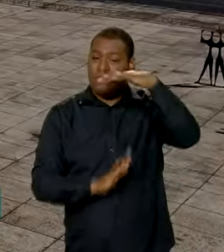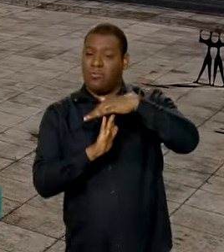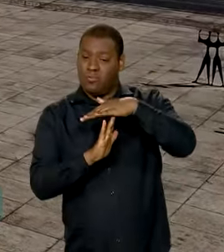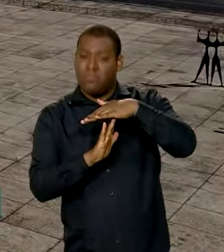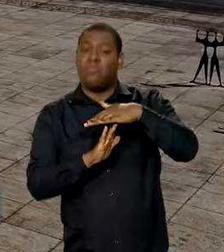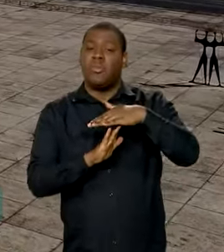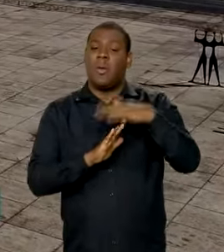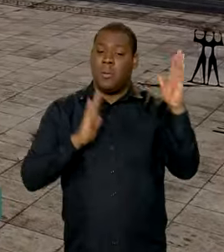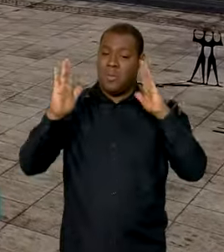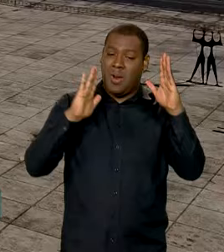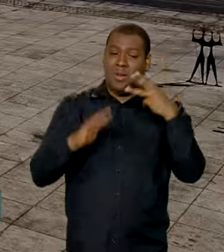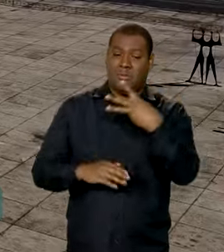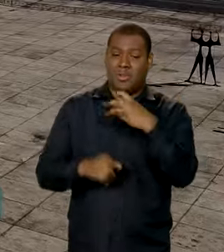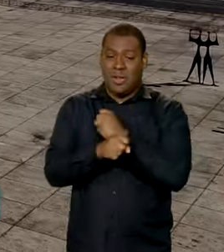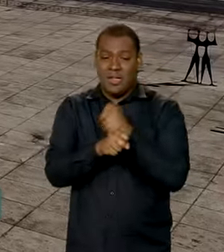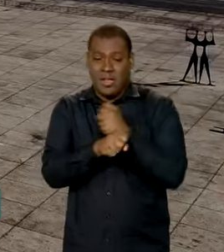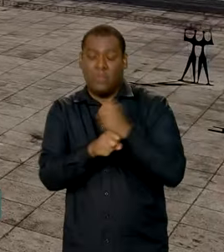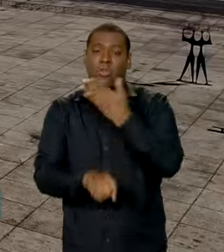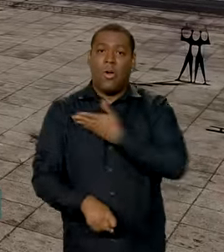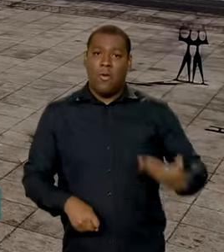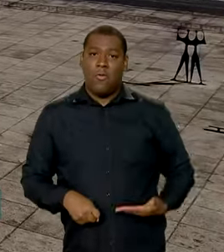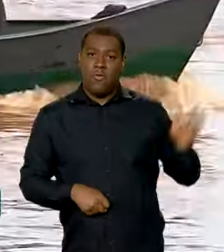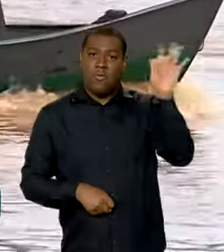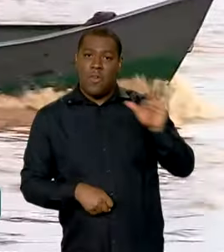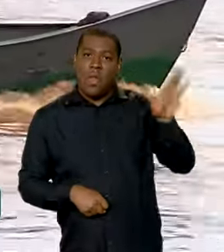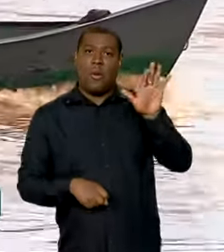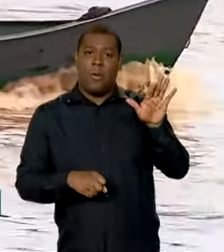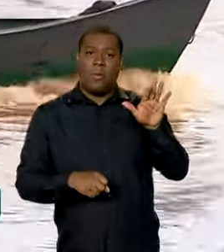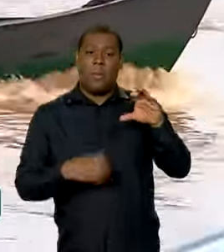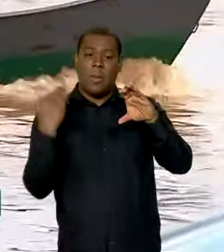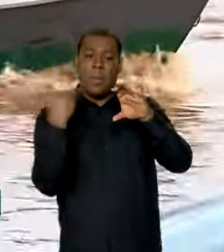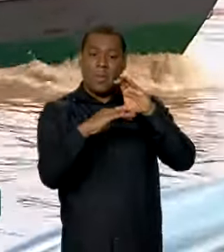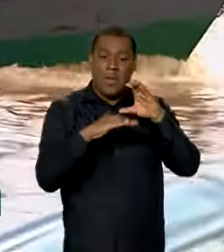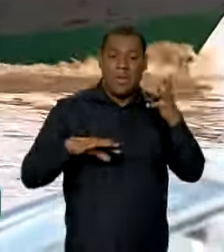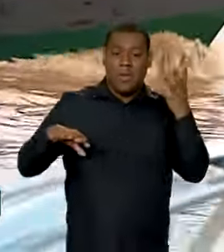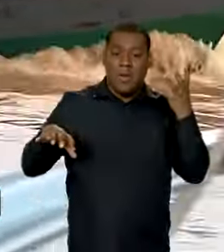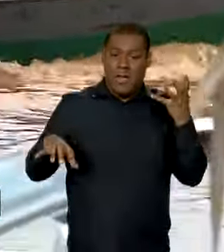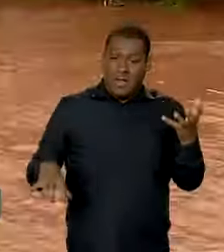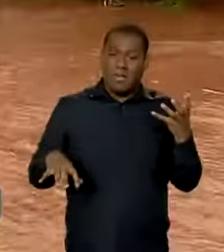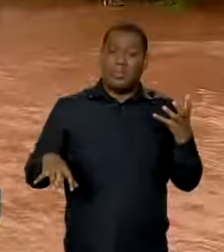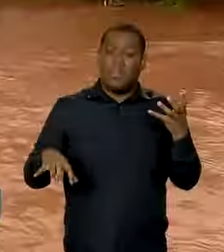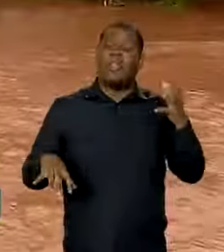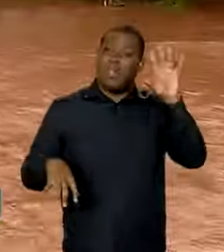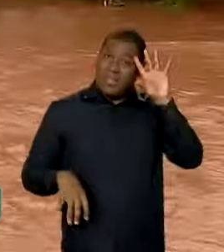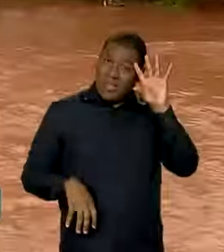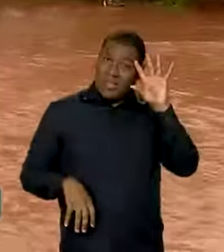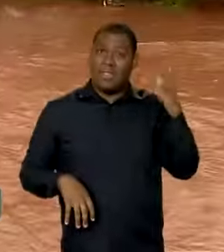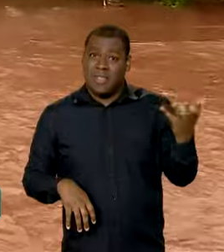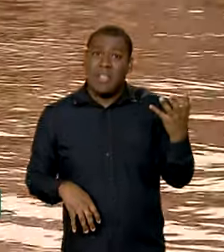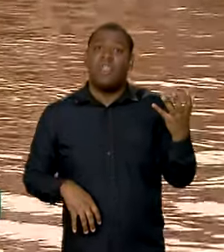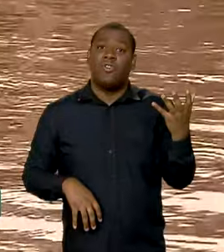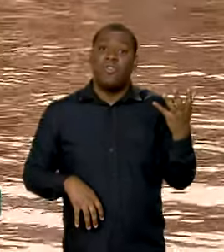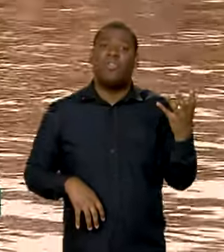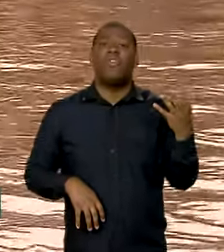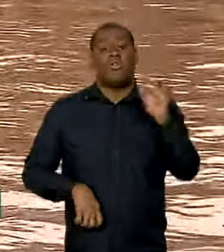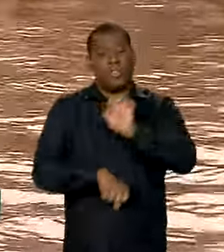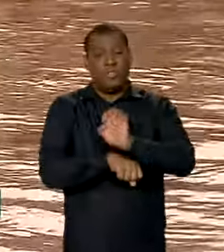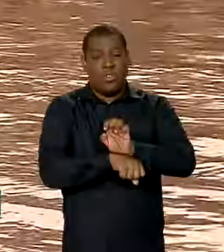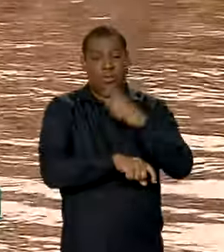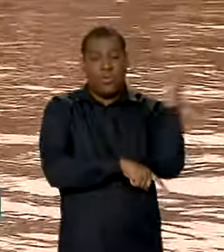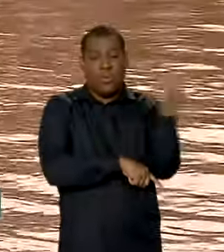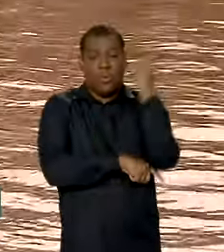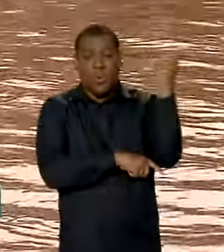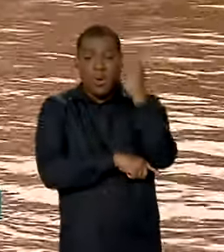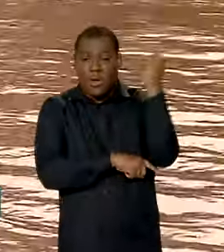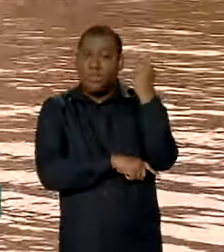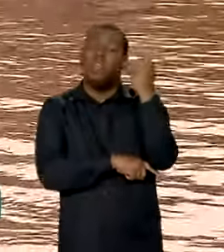governo federal enviou ao Congresso projeto de lei que suspende o pagamento da dívida do Estado por 36 meses e a renúncia fiscal